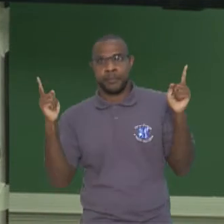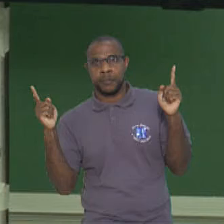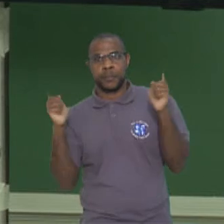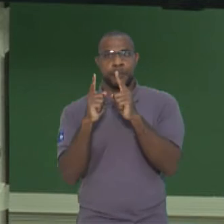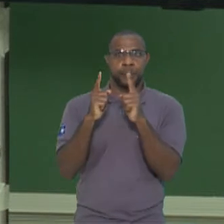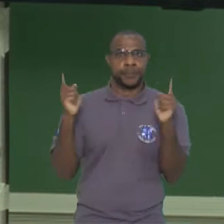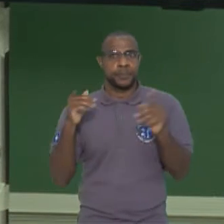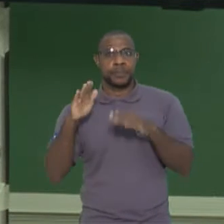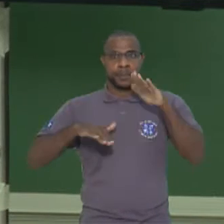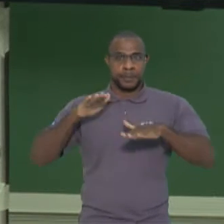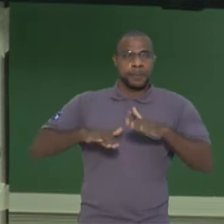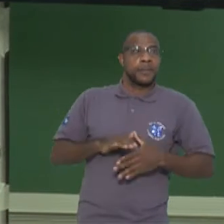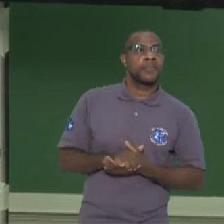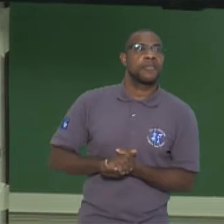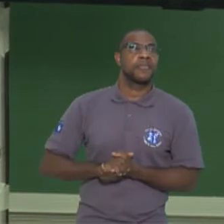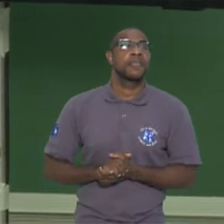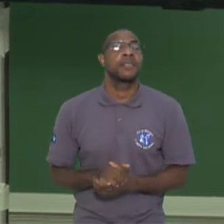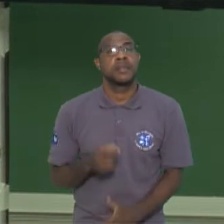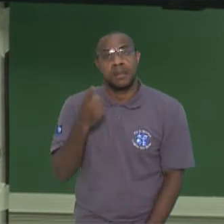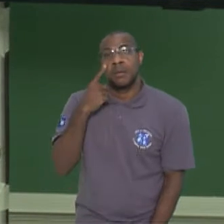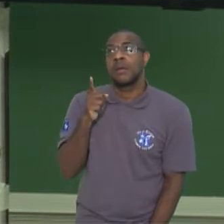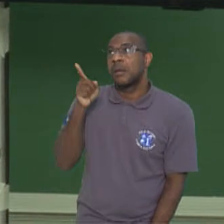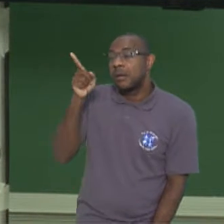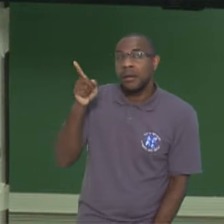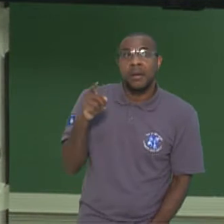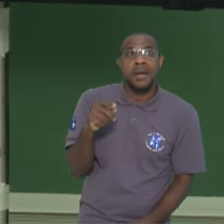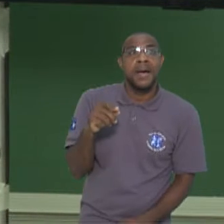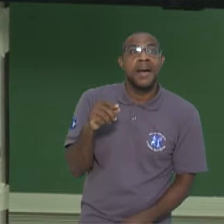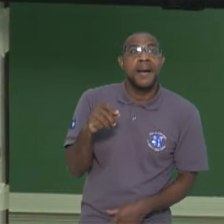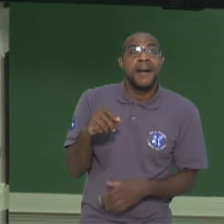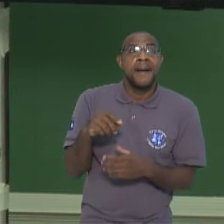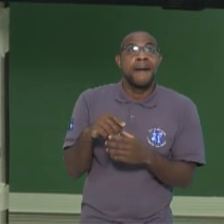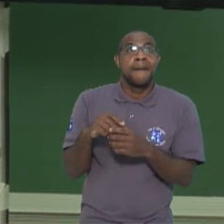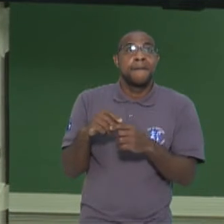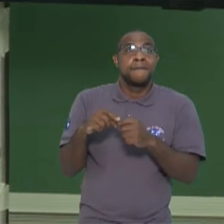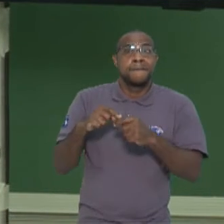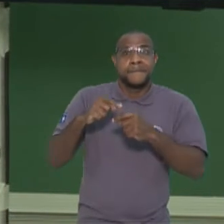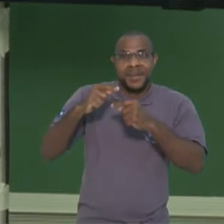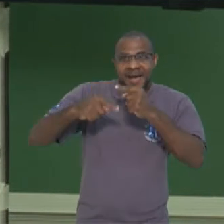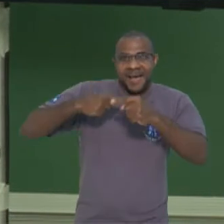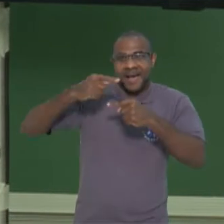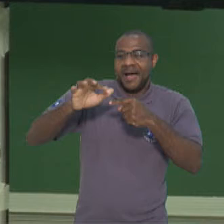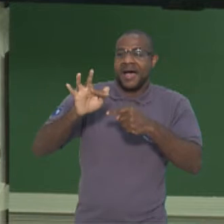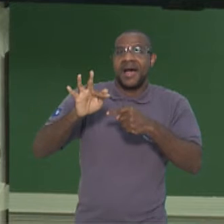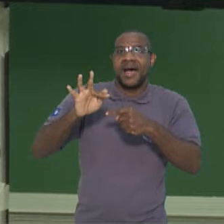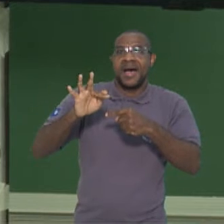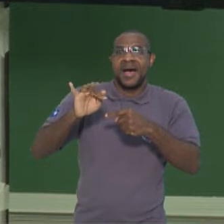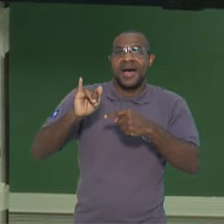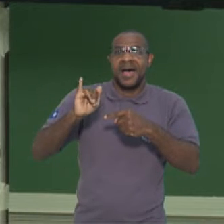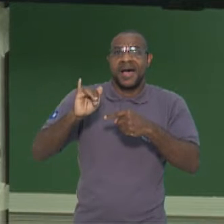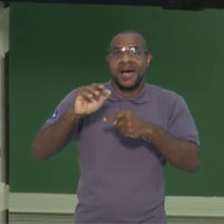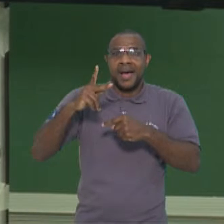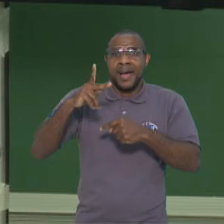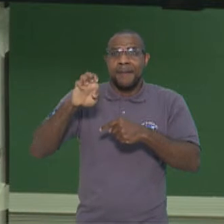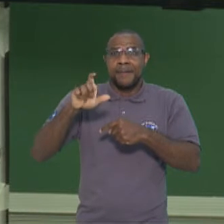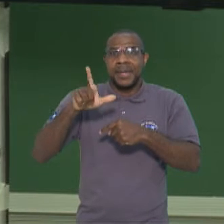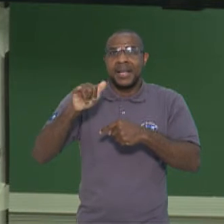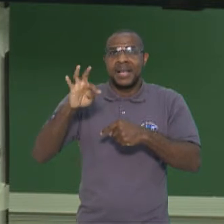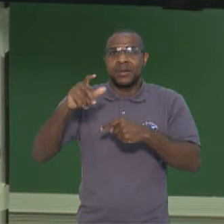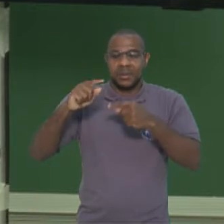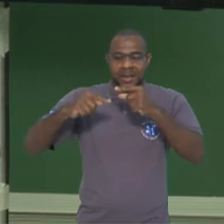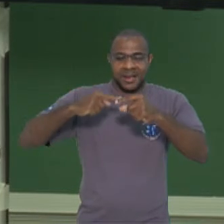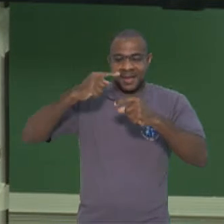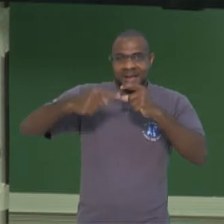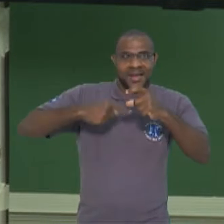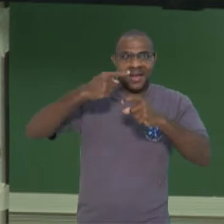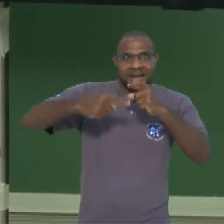Uma questão interessante de dizer é que a película ela já não é tão utilizada. A gente já tem uma forma